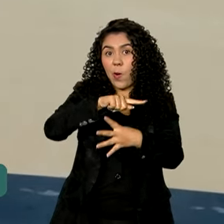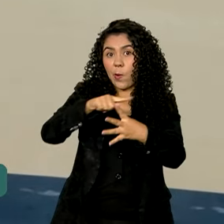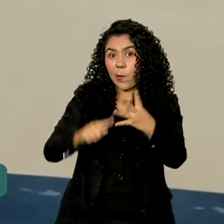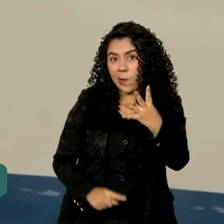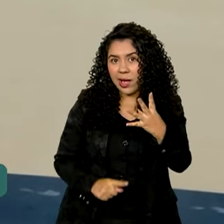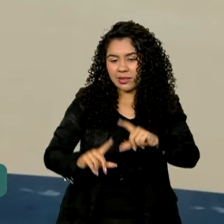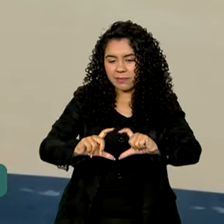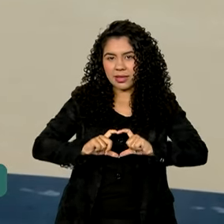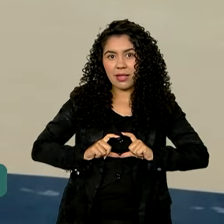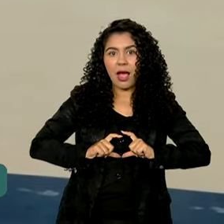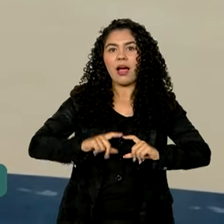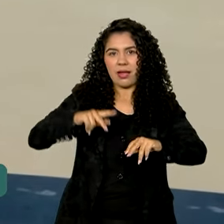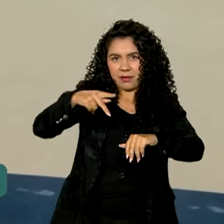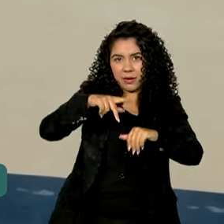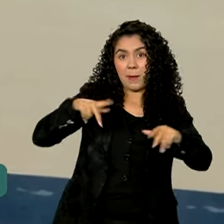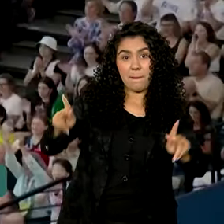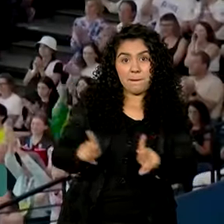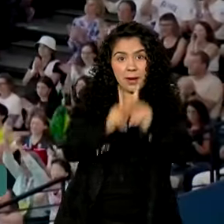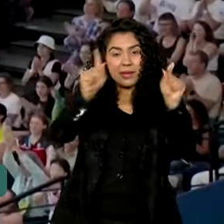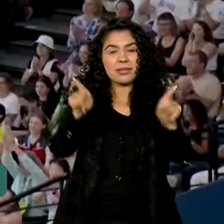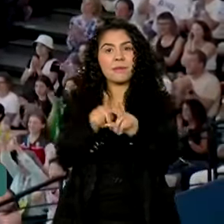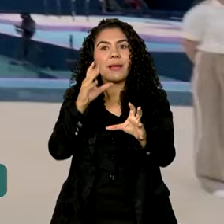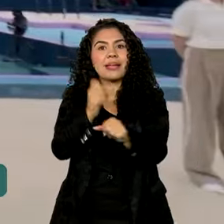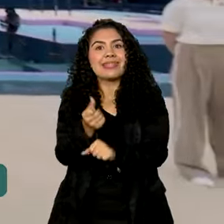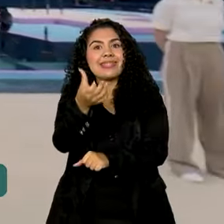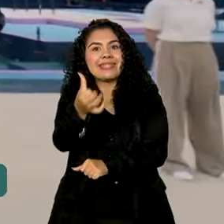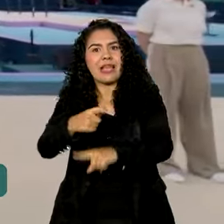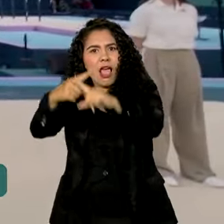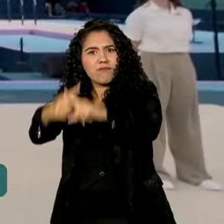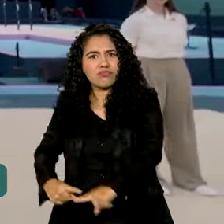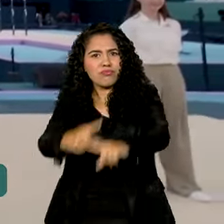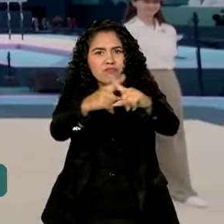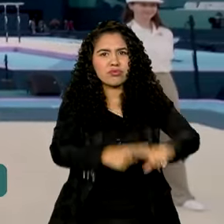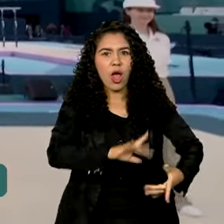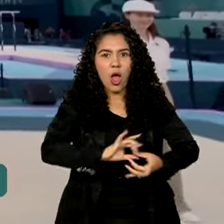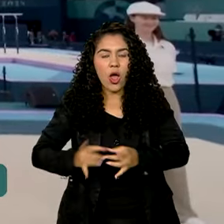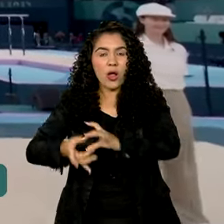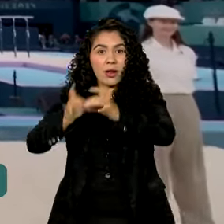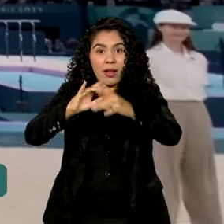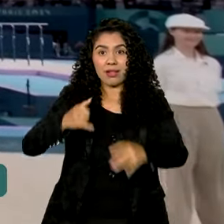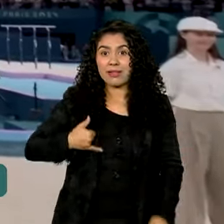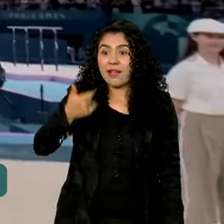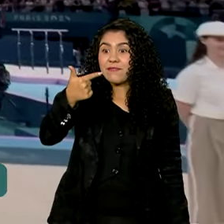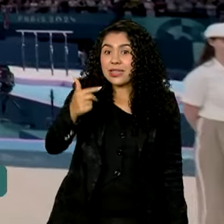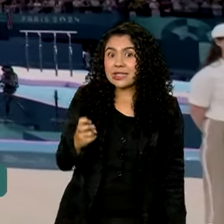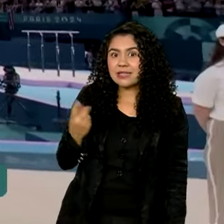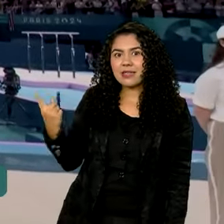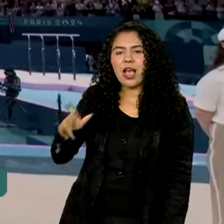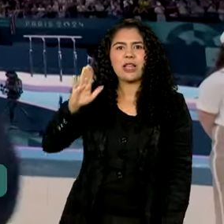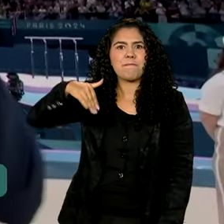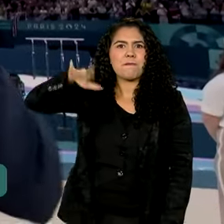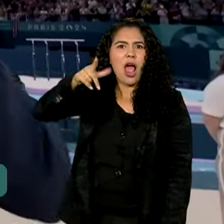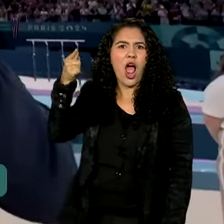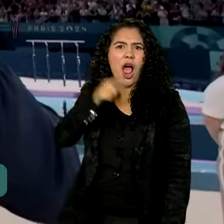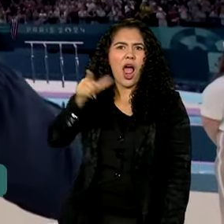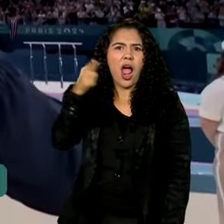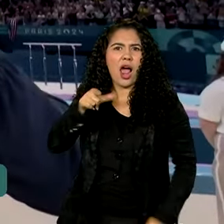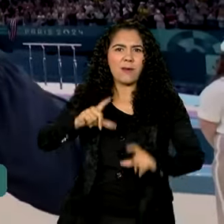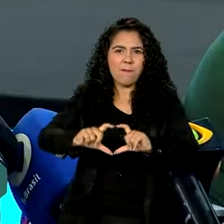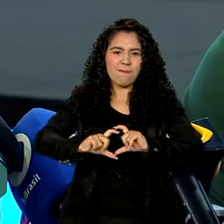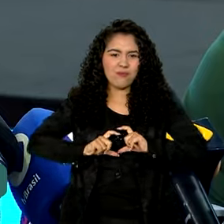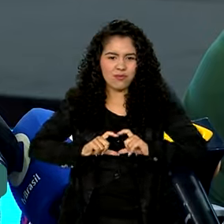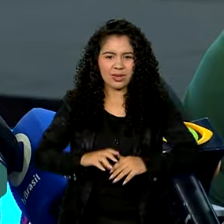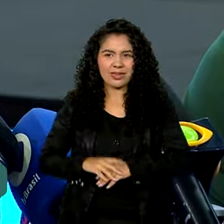e 6 em Olimpíadas, aos 25 anos, Rebeca já é a maior medalhista olímpica brasileira de todos os